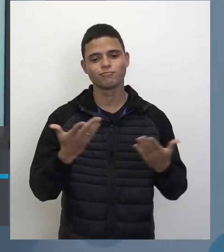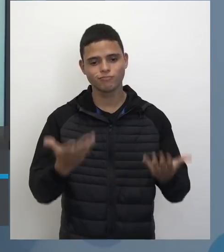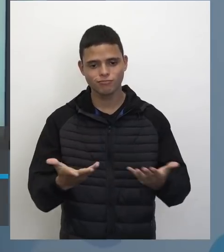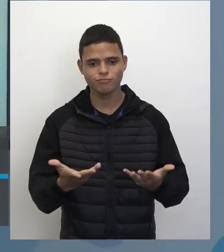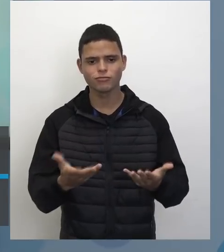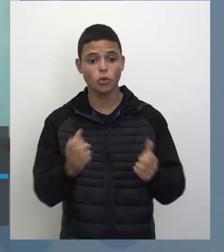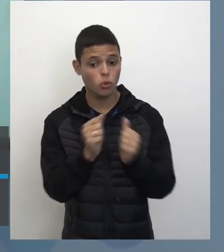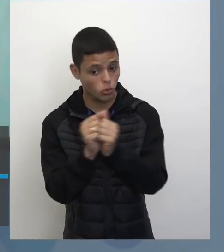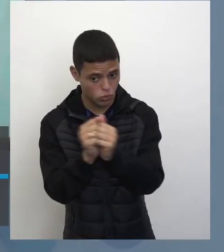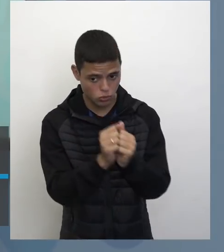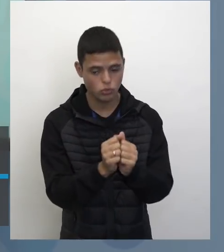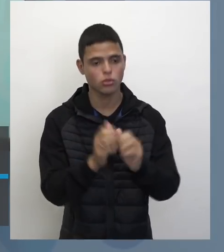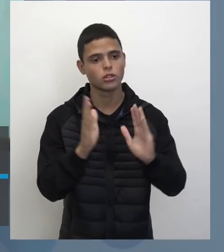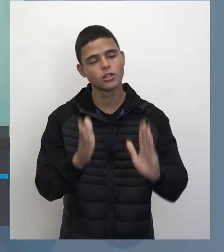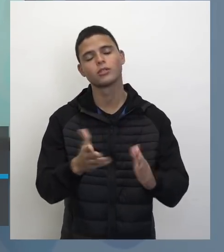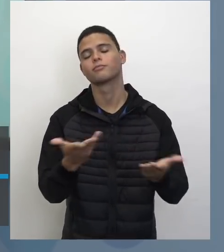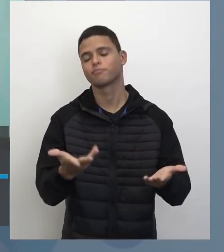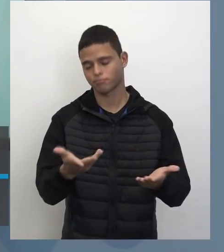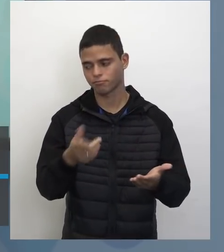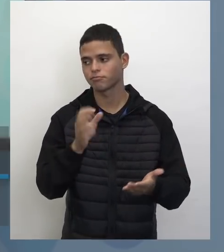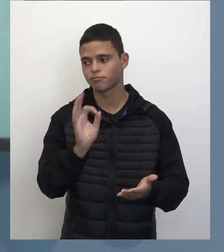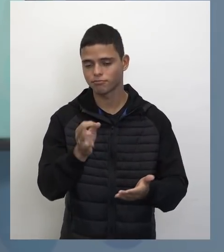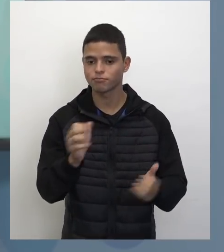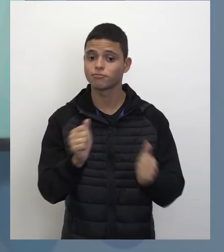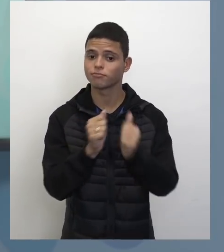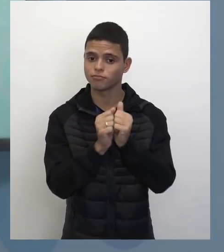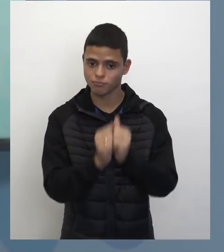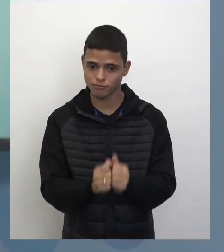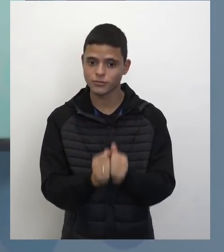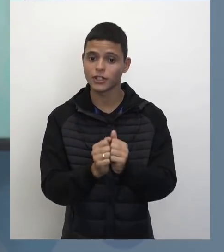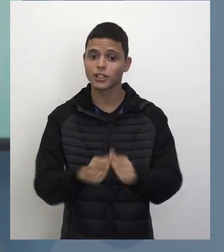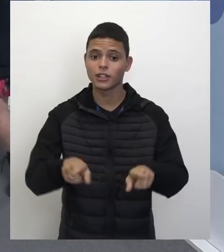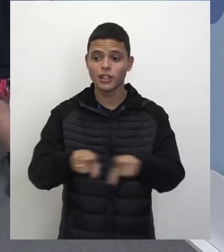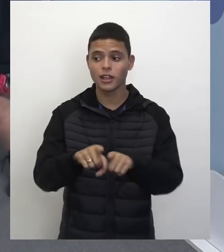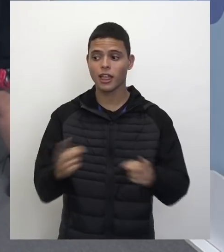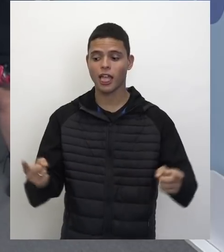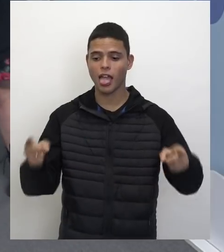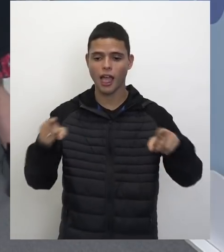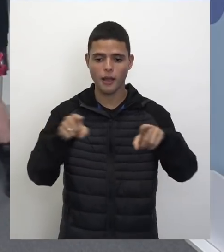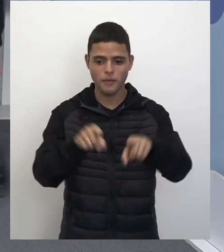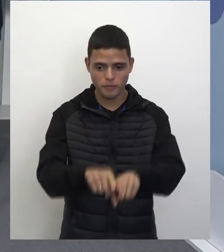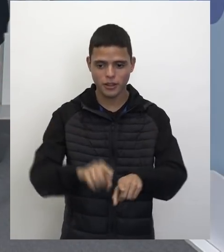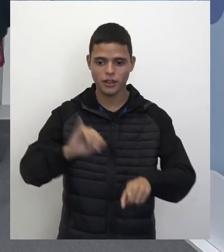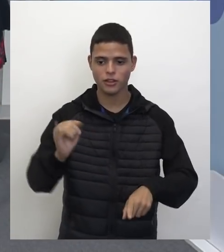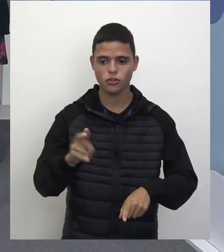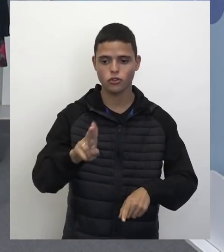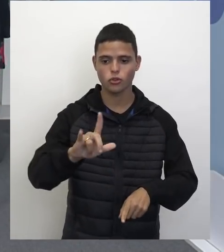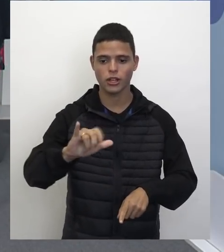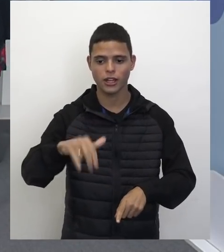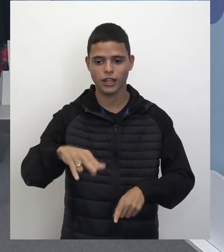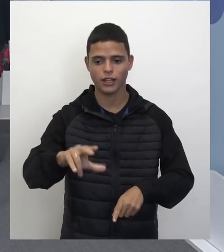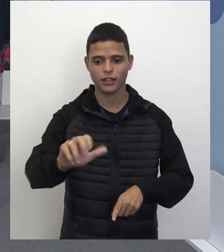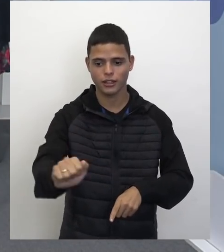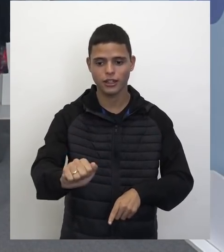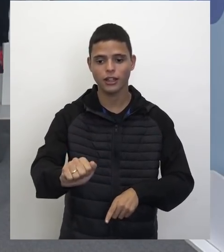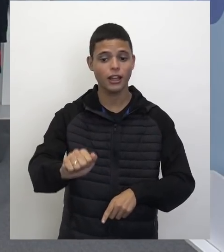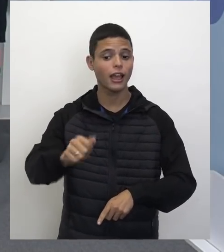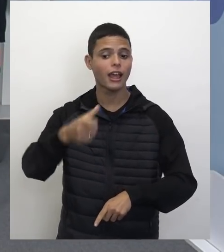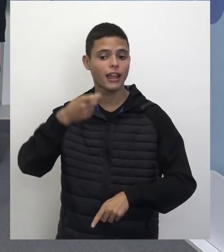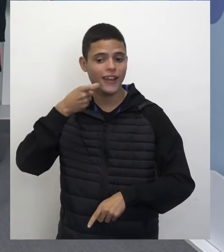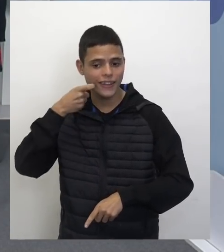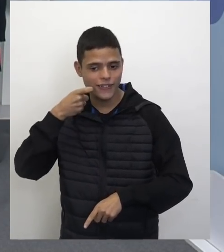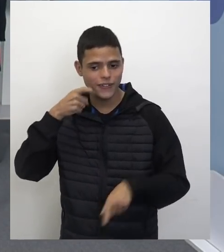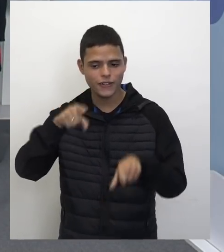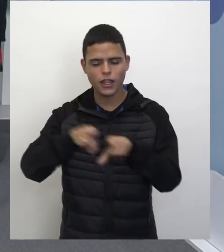Estivemos juntos? Estivemos. Tanto comigo quanto com minha parceira, Juliana. Verdade, na sexta. Eu na quinta.